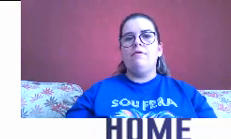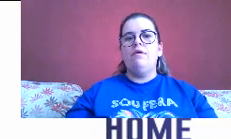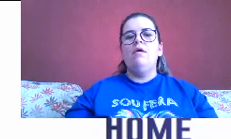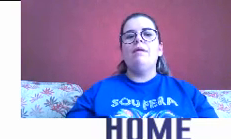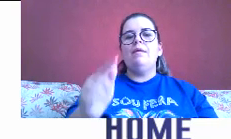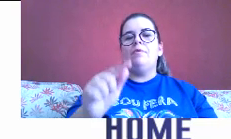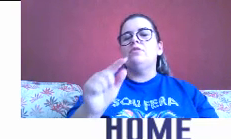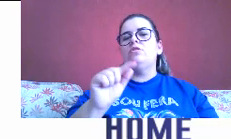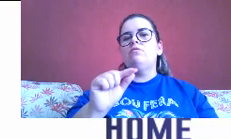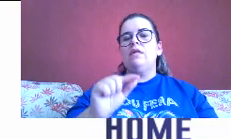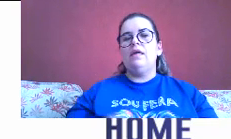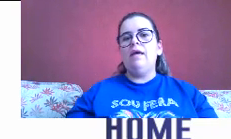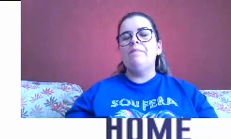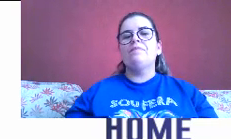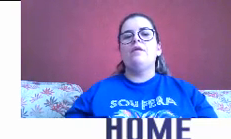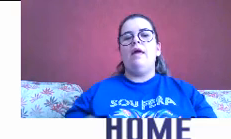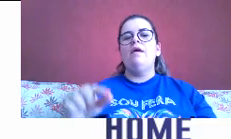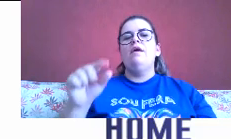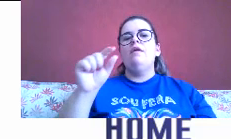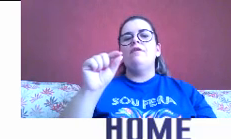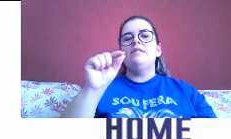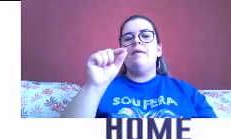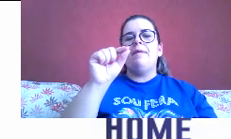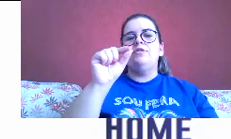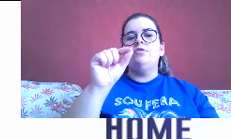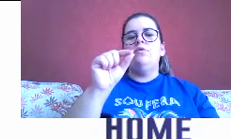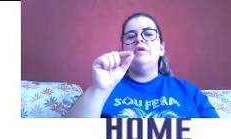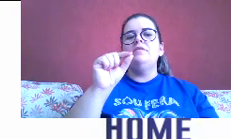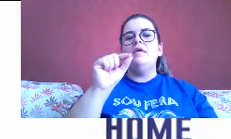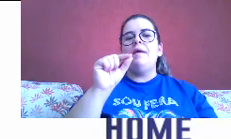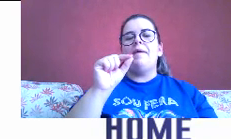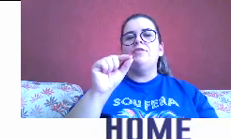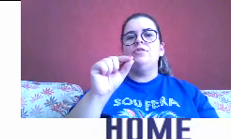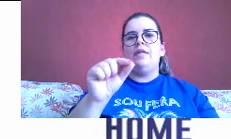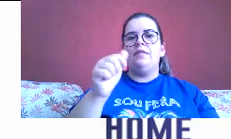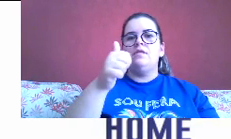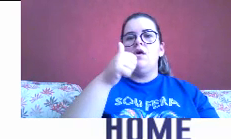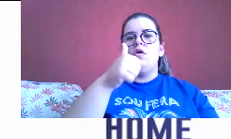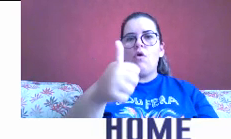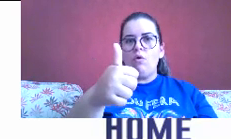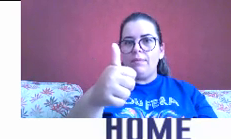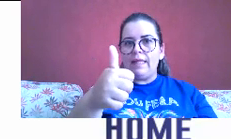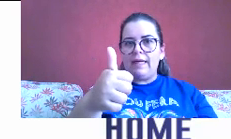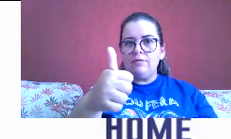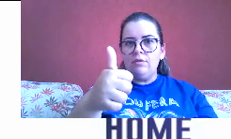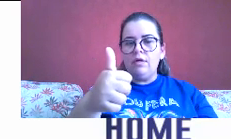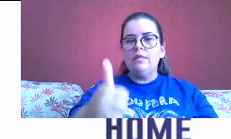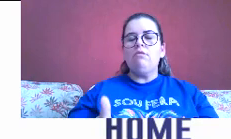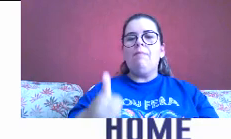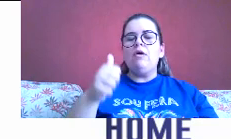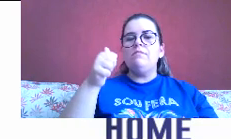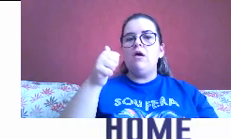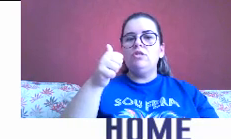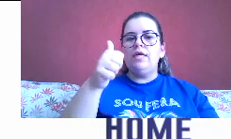caderno para depois a gente vir aqui né e fazer a parte dois e a parte três Combinado